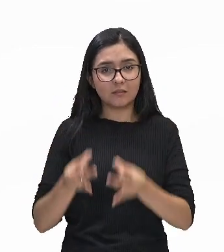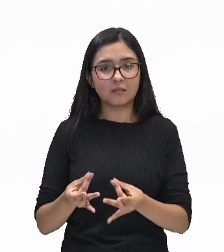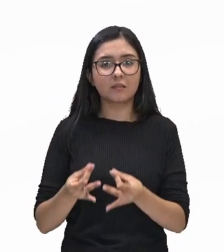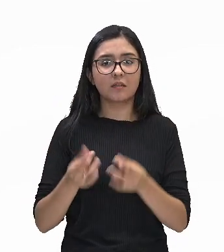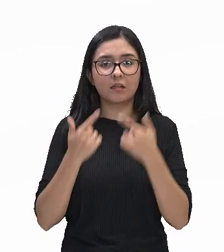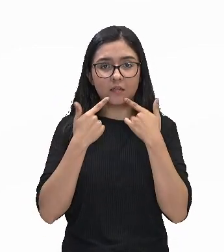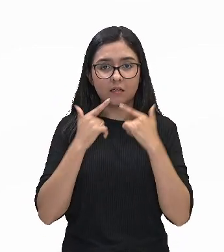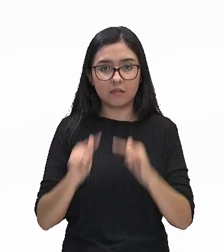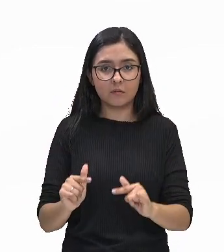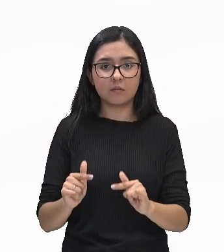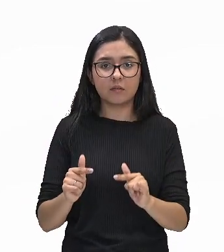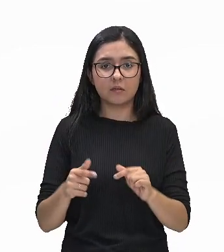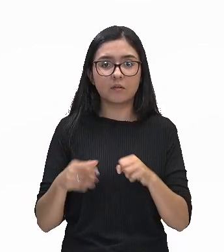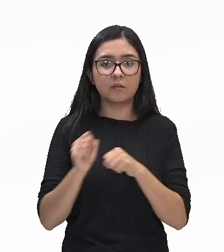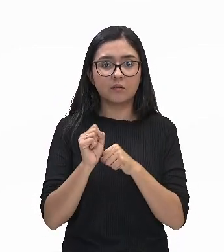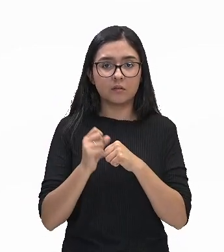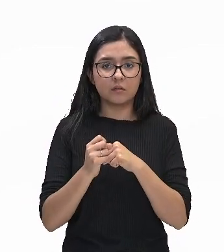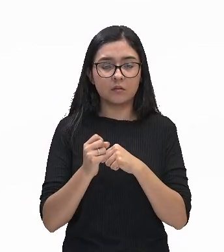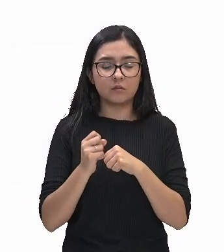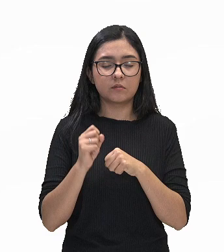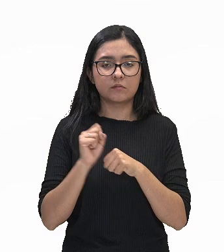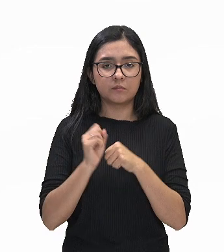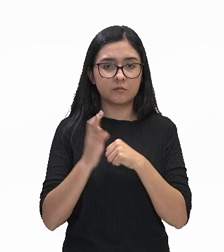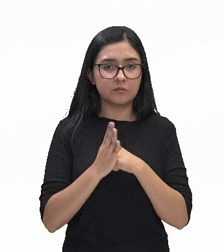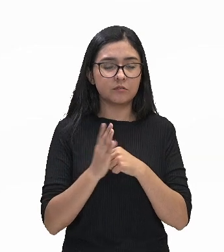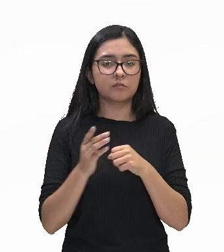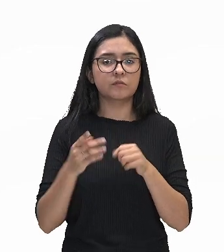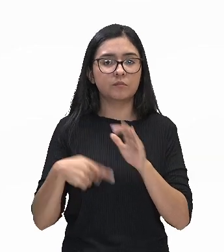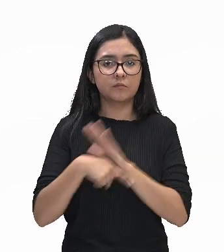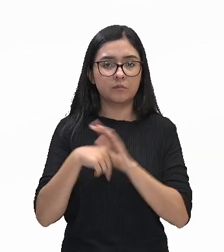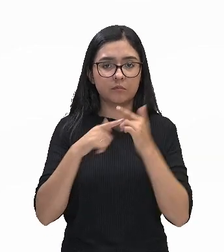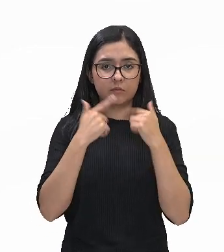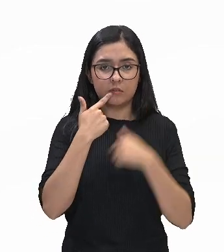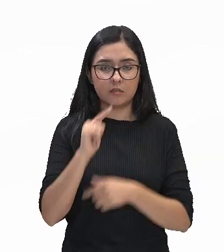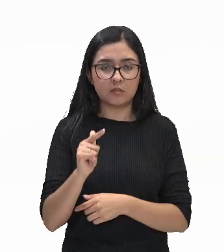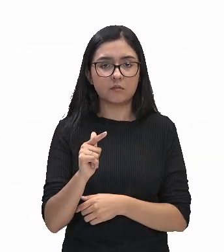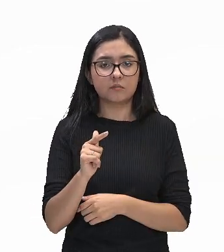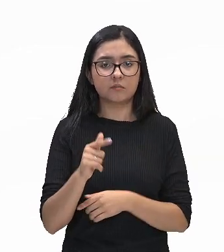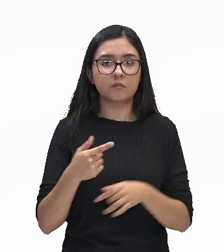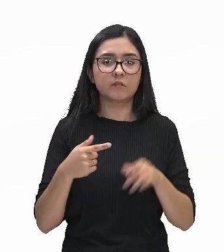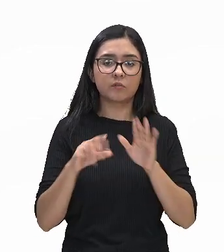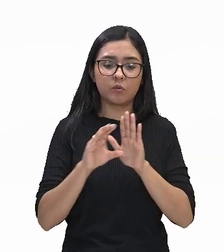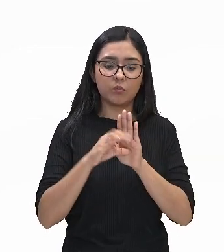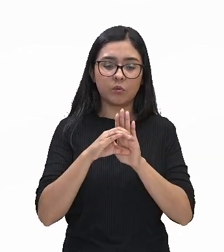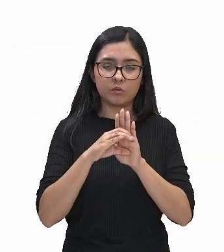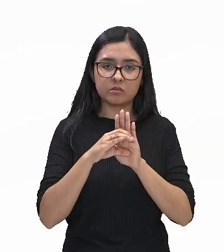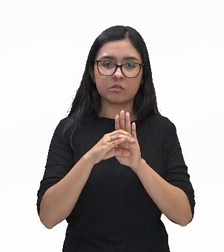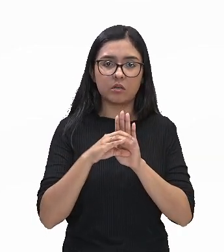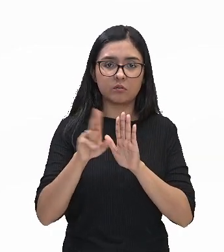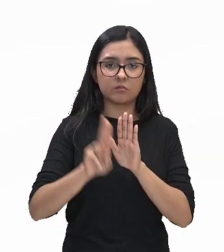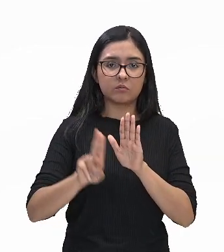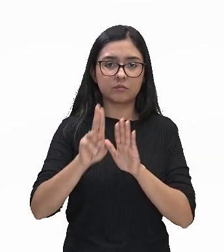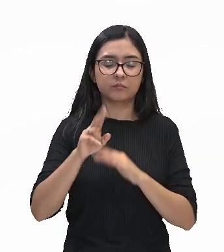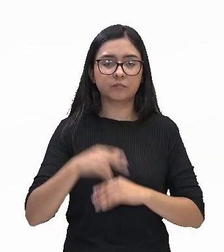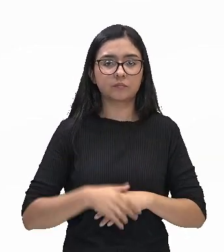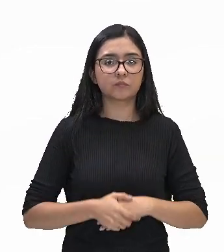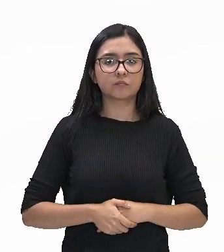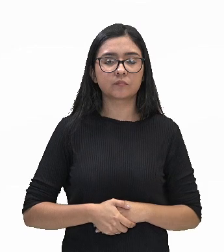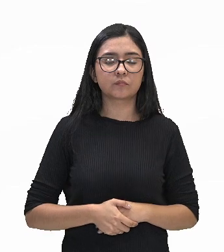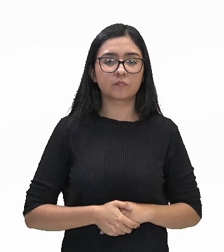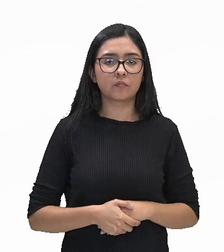que é o substantivo, faz parte da língua, e você está dando o conceito com a própria língua, né?